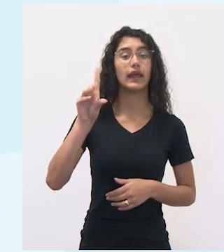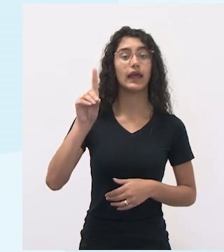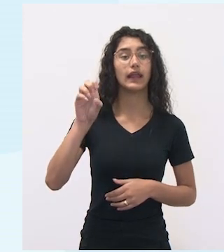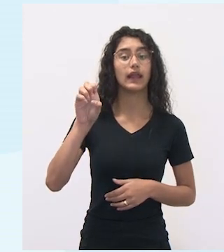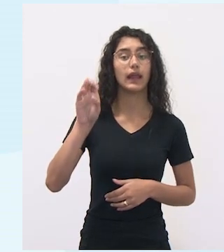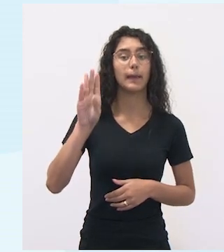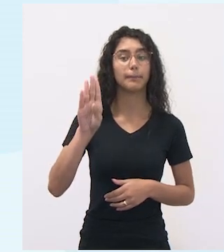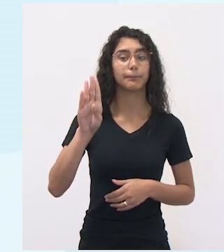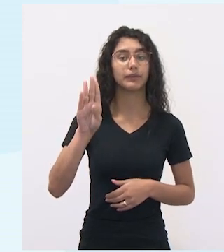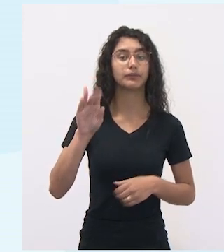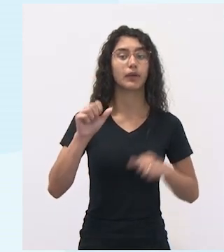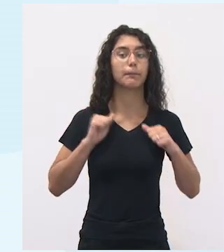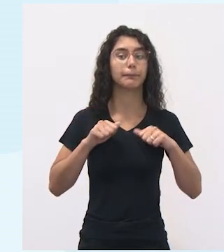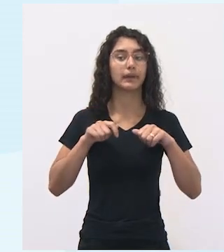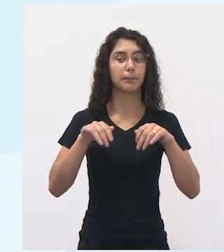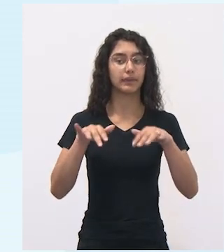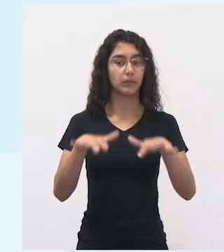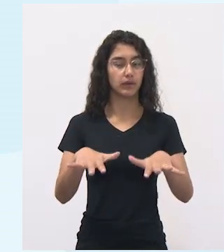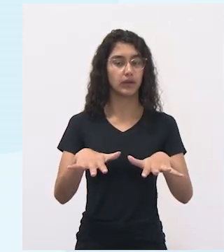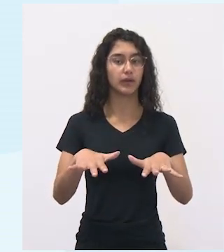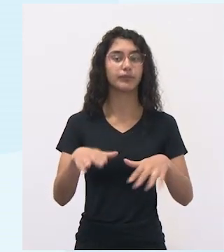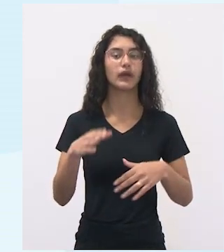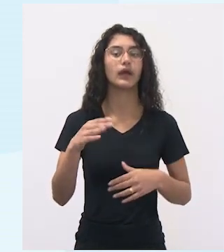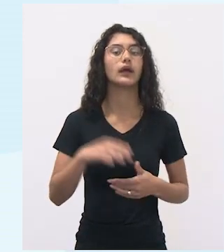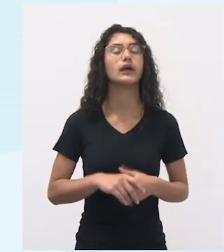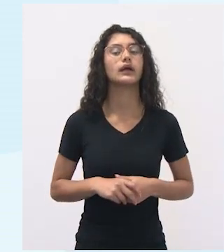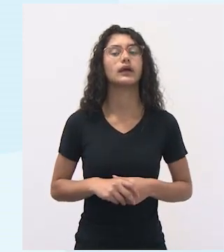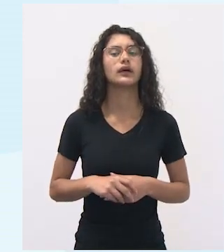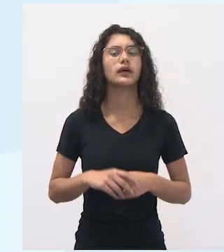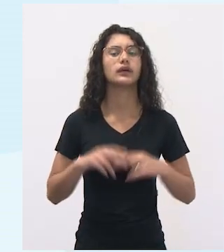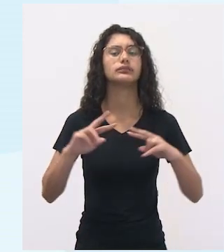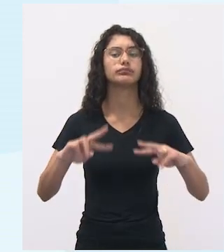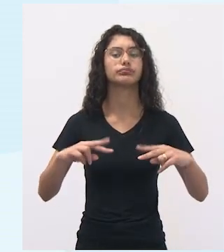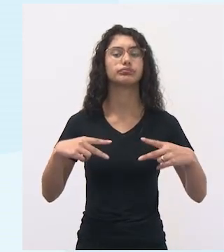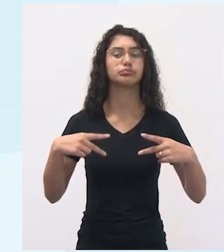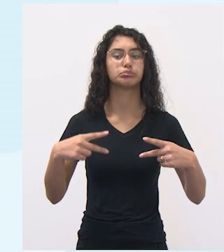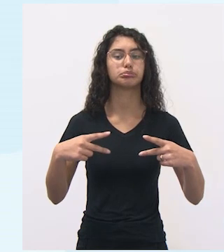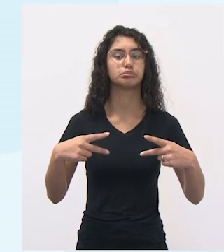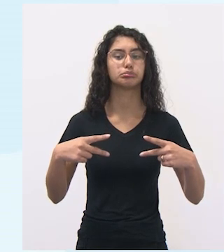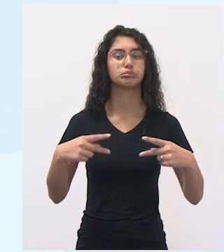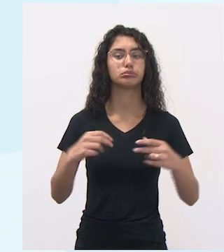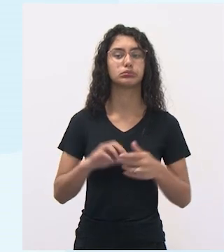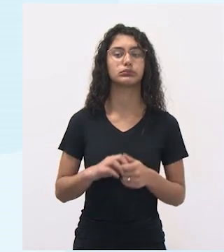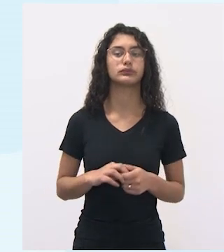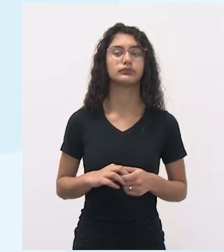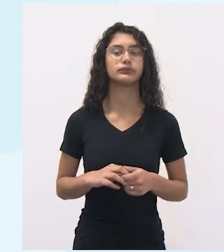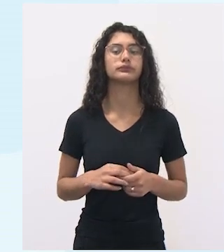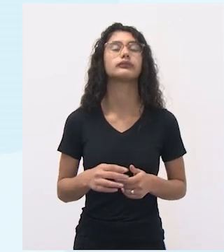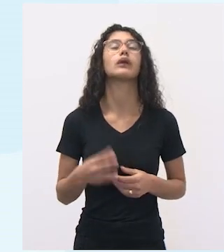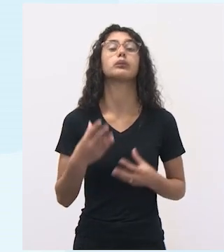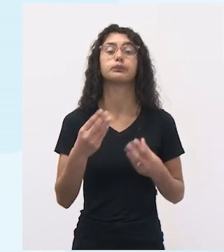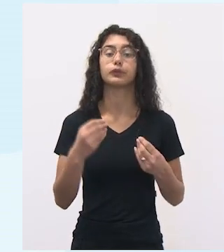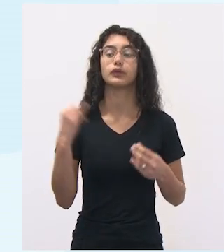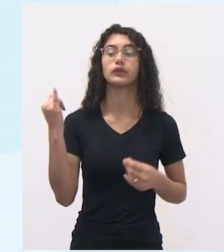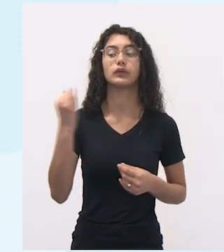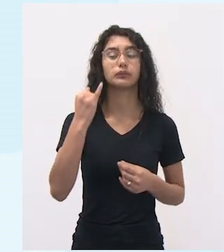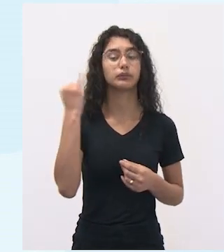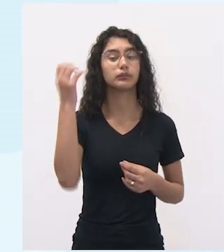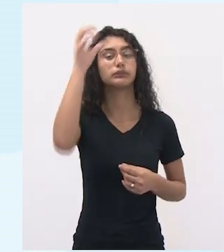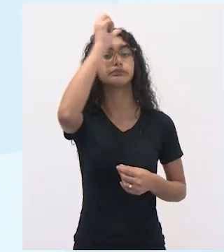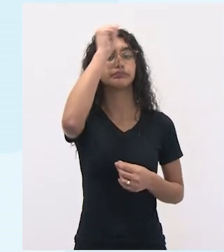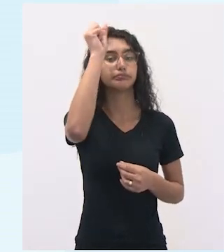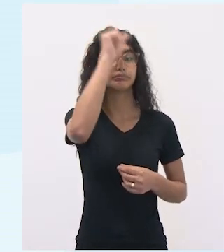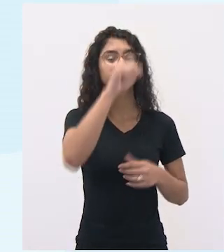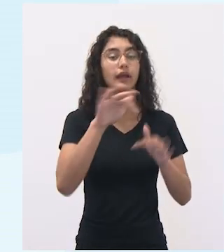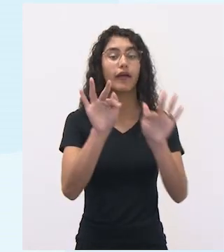a meta de IDEB e detalhar o indicador e metas de aprendizagem de fluxo, muito interessante essa fala, entender